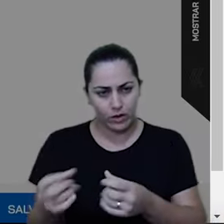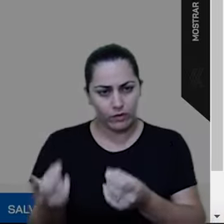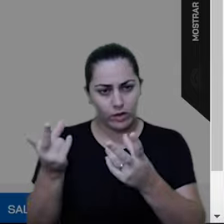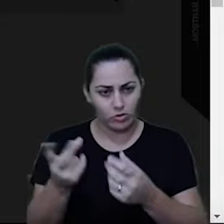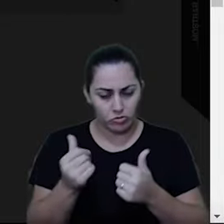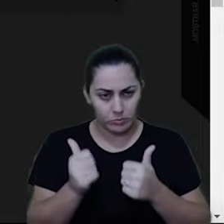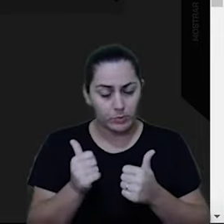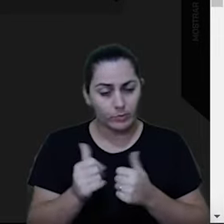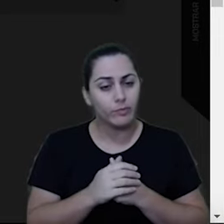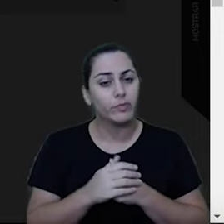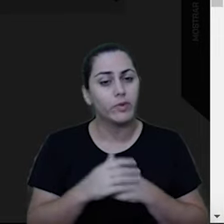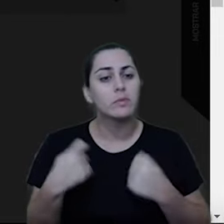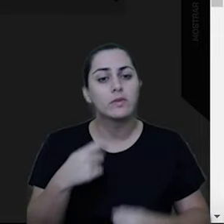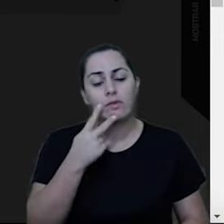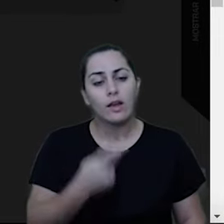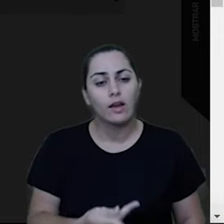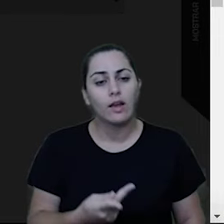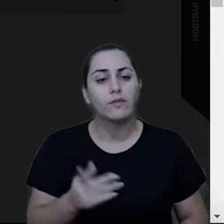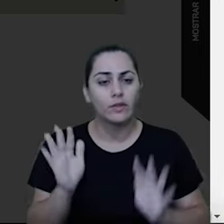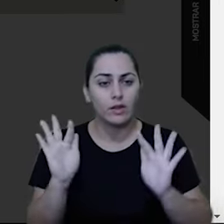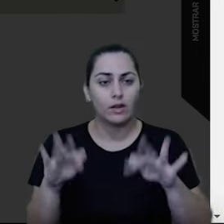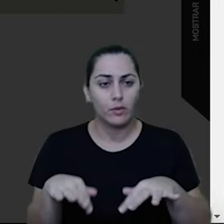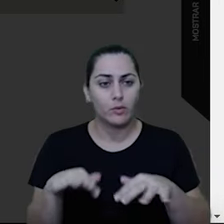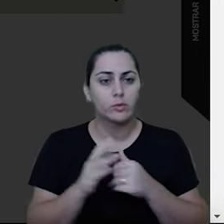Fechou então eu tenho que falar aqui